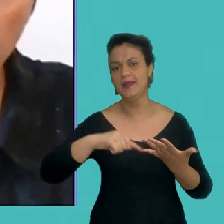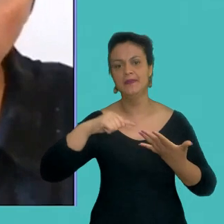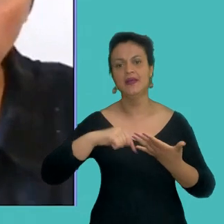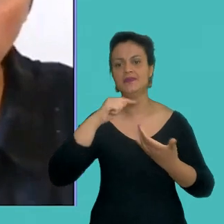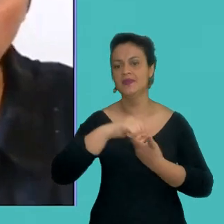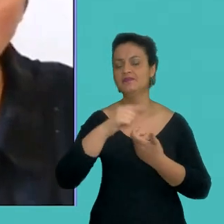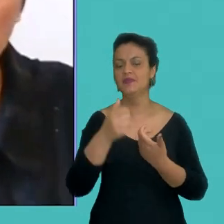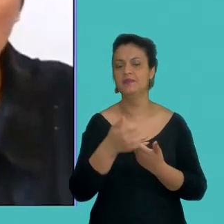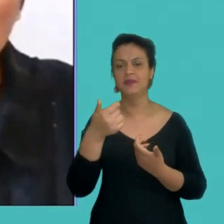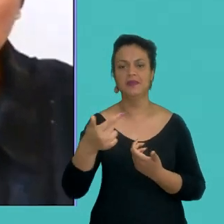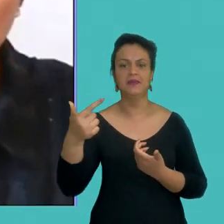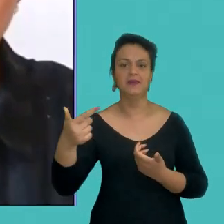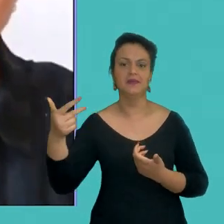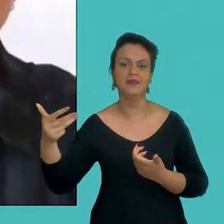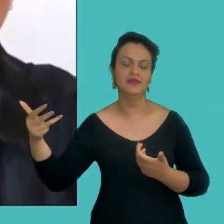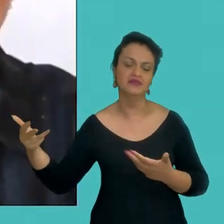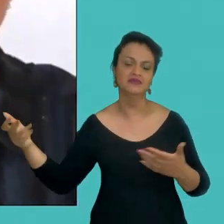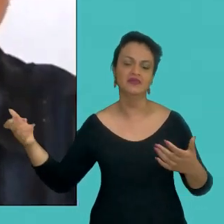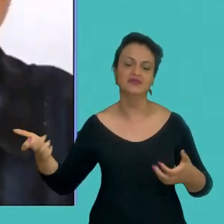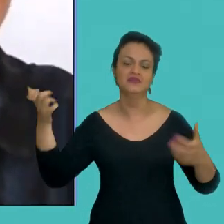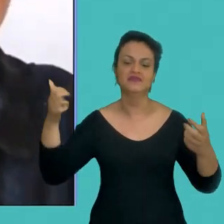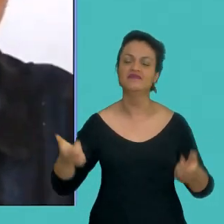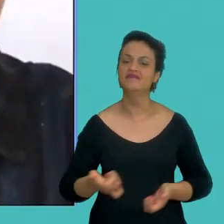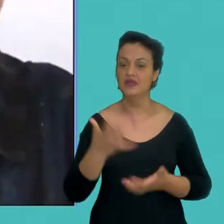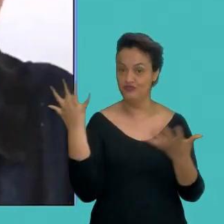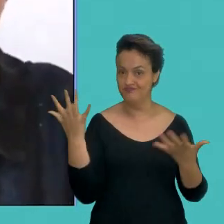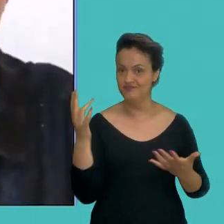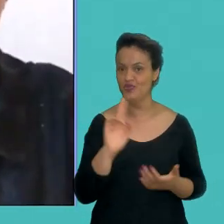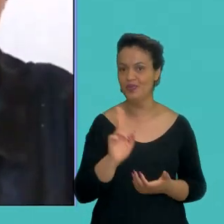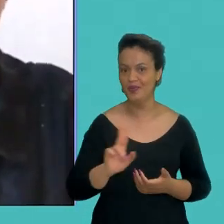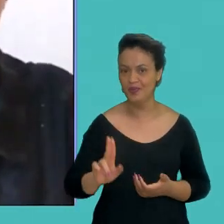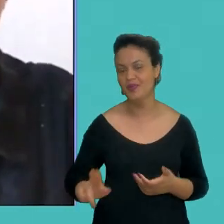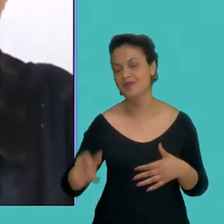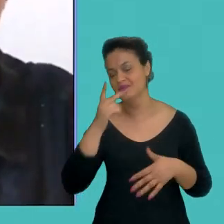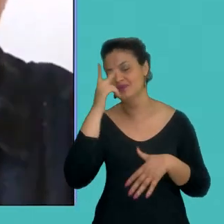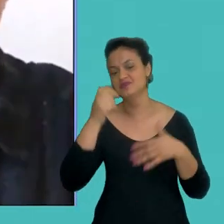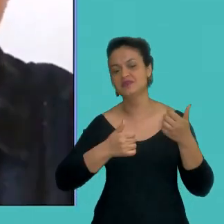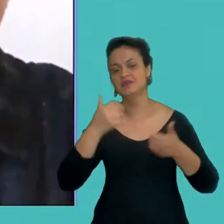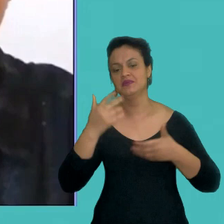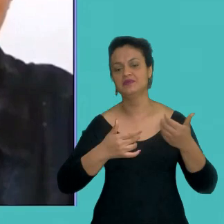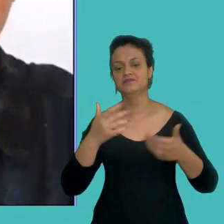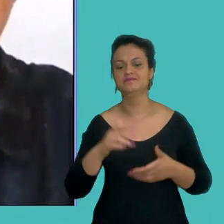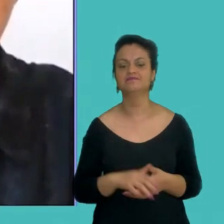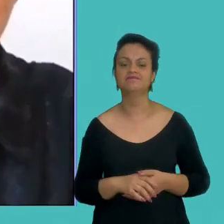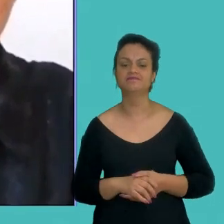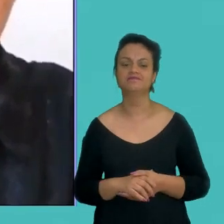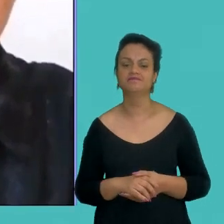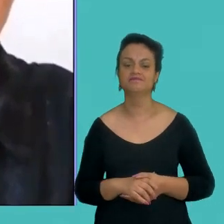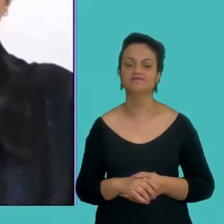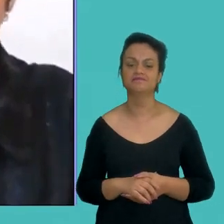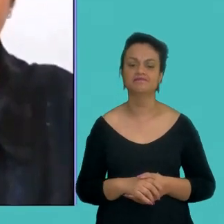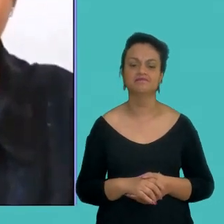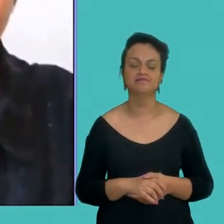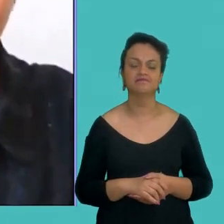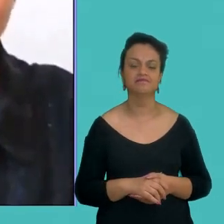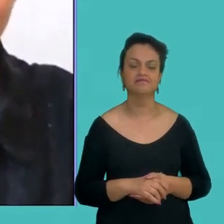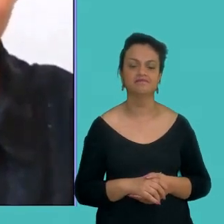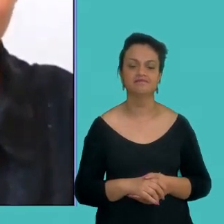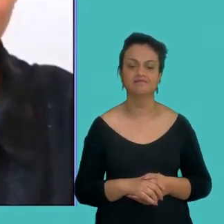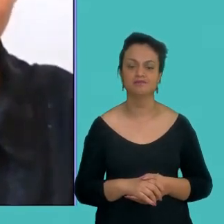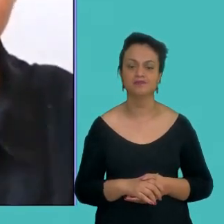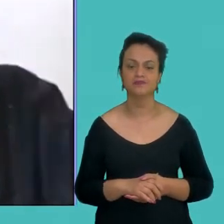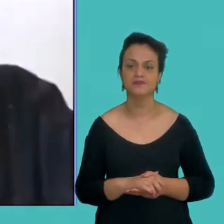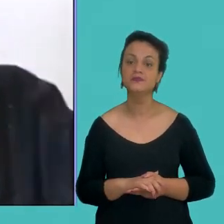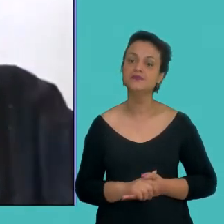Pinto, da Valéria Pereira Aprígio, da Elizabeth Félix Farias, da Dionéia Rocha da